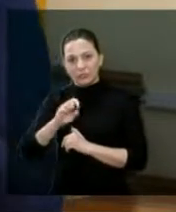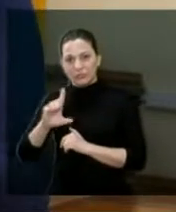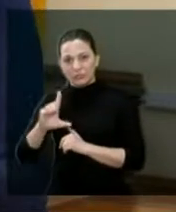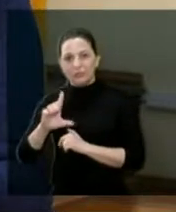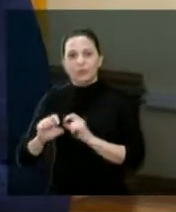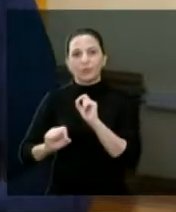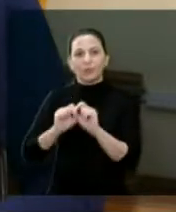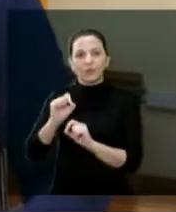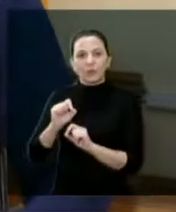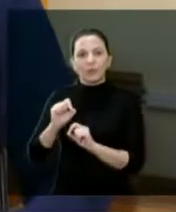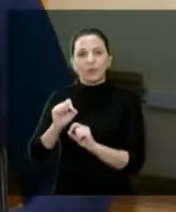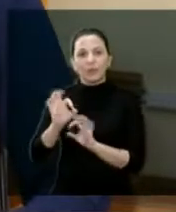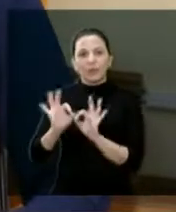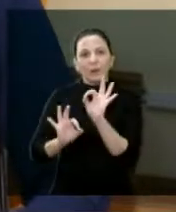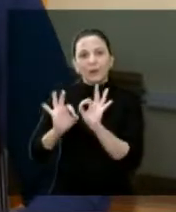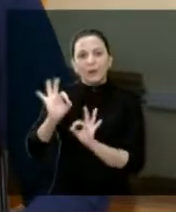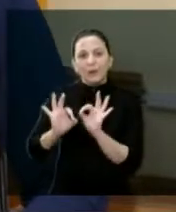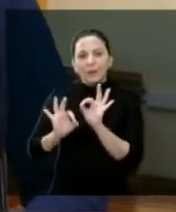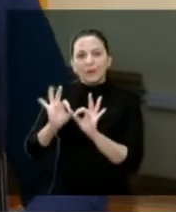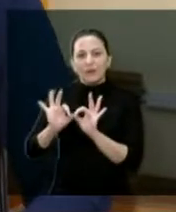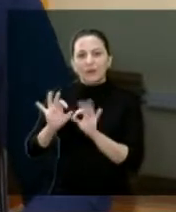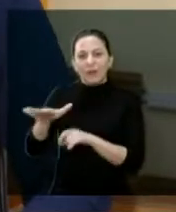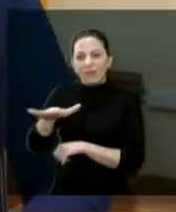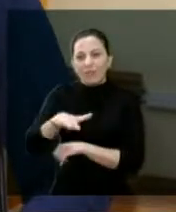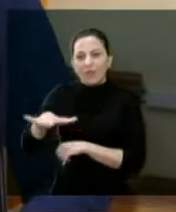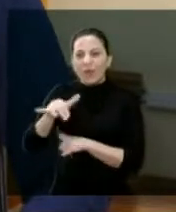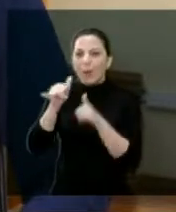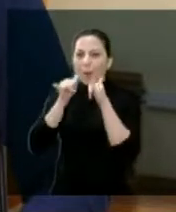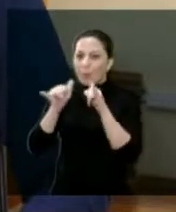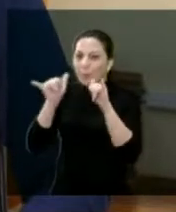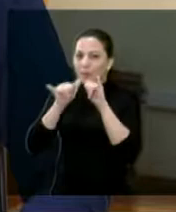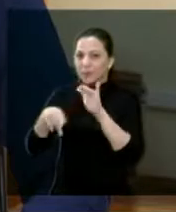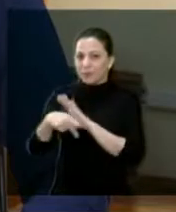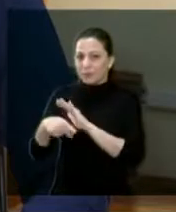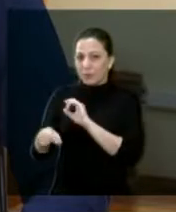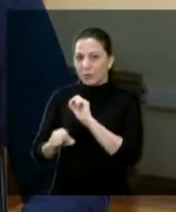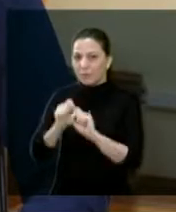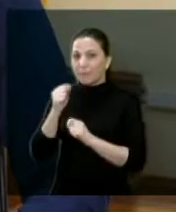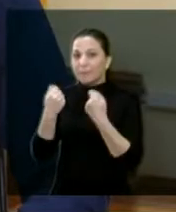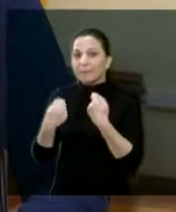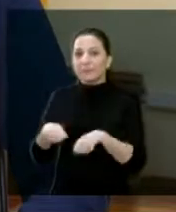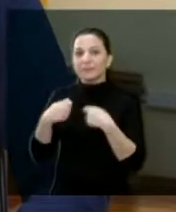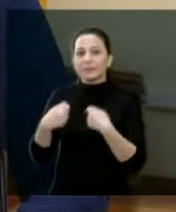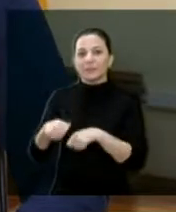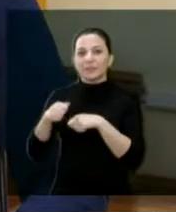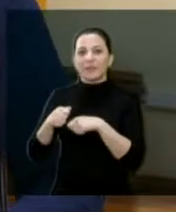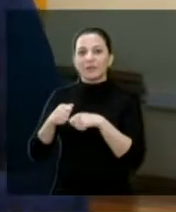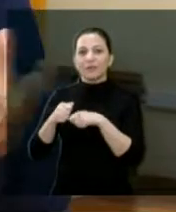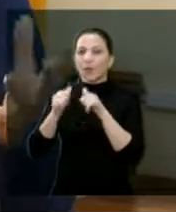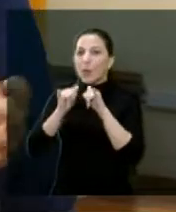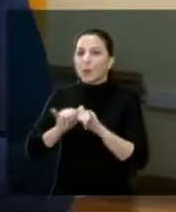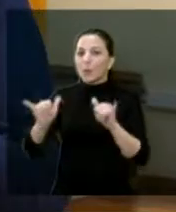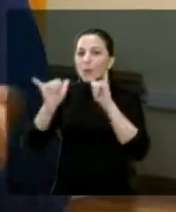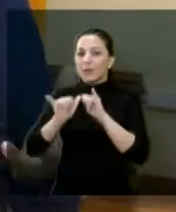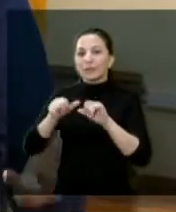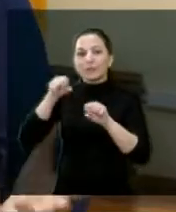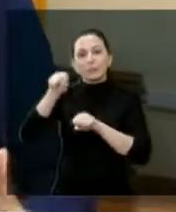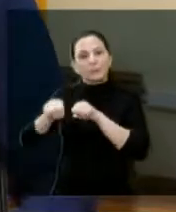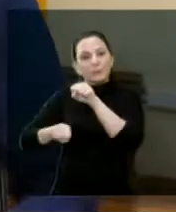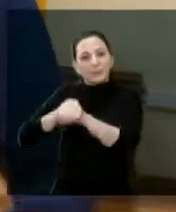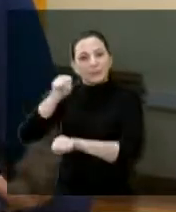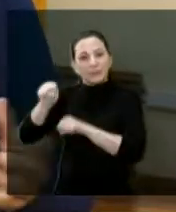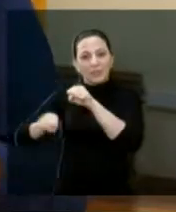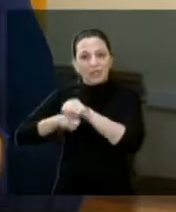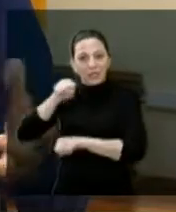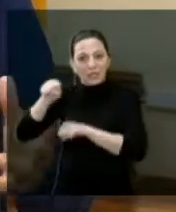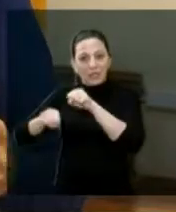Precisava de fazer eu cuidava da área de propaganda e marketing, precisava de fazer um comercial de bicicleta, de uma promoção de